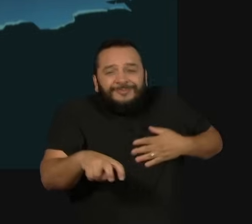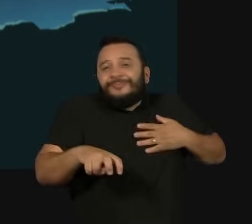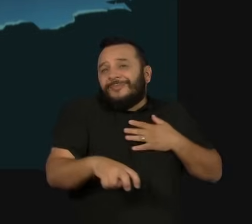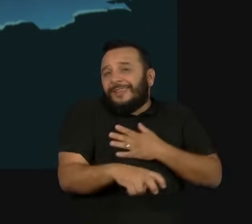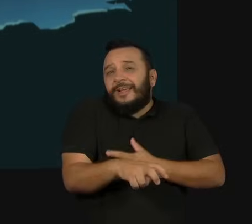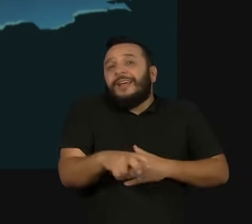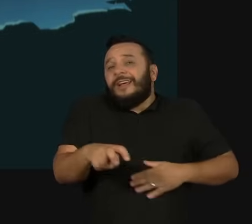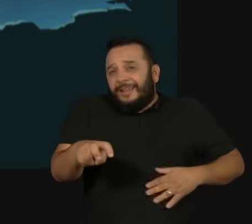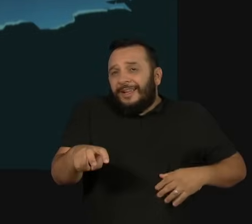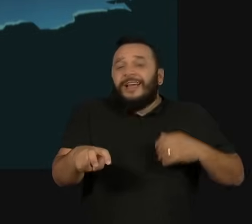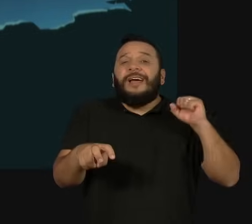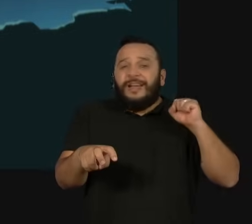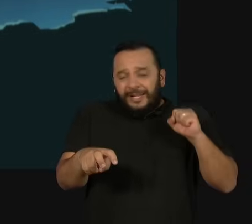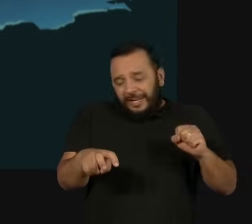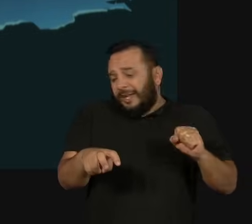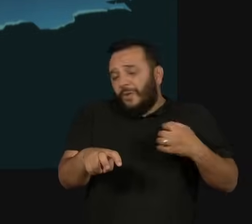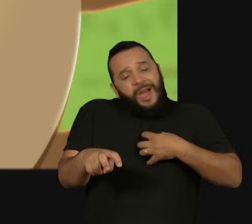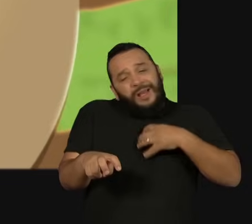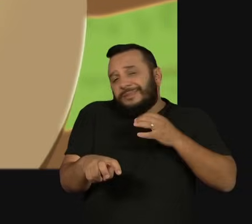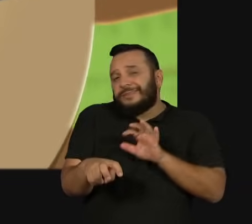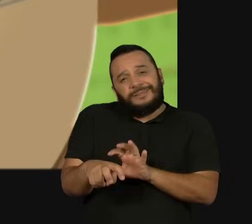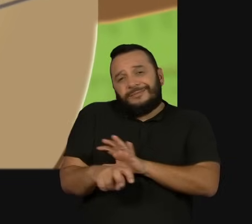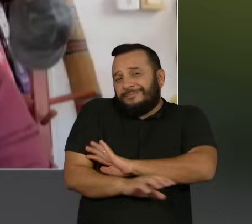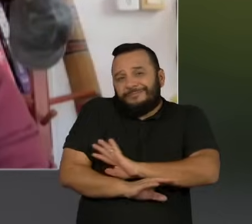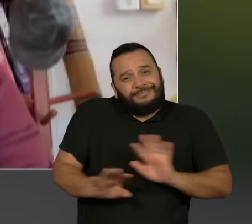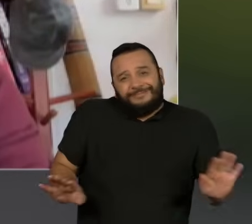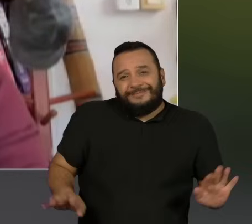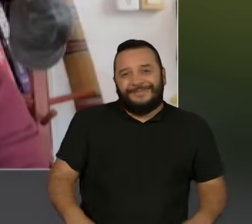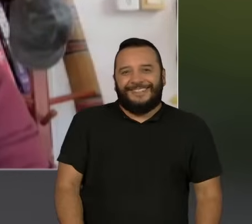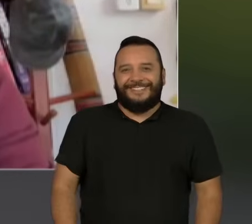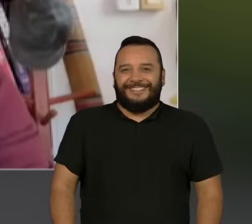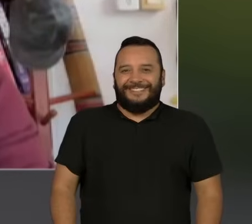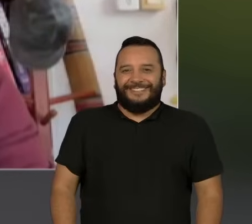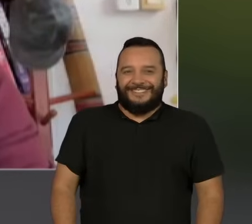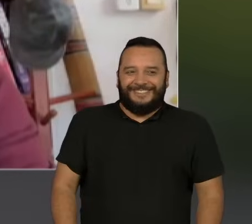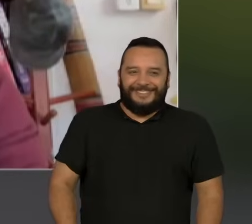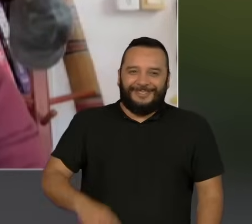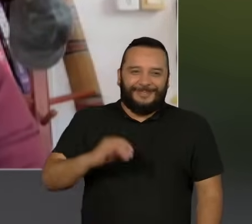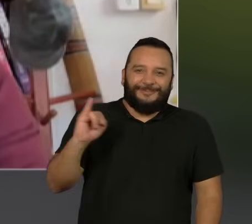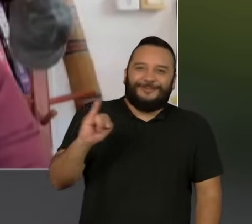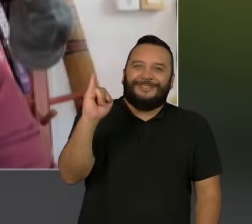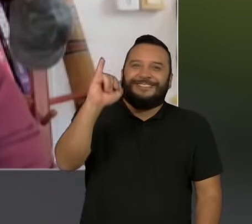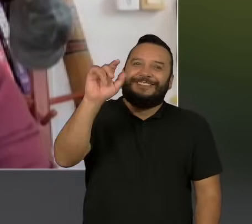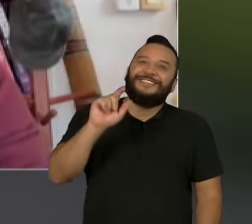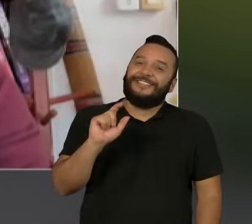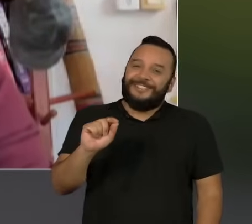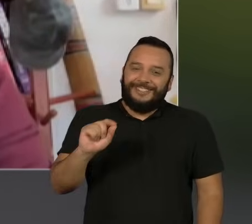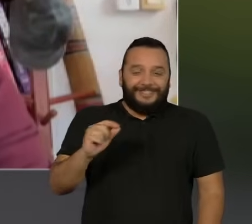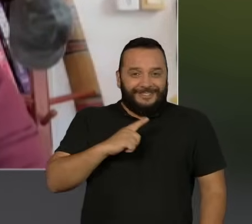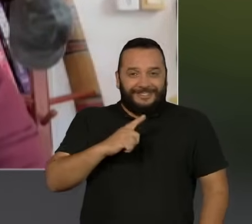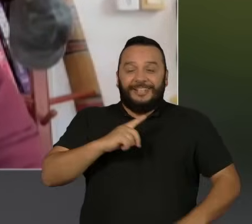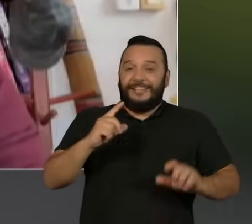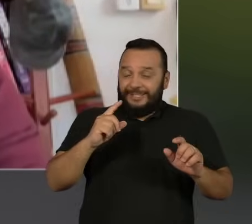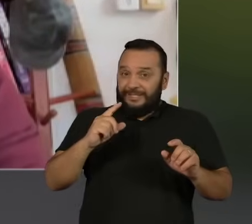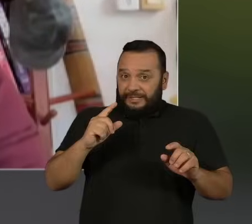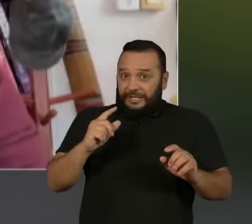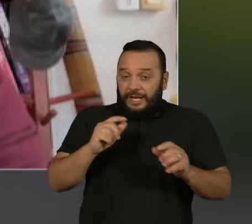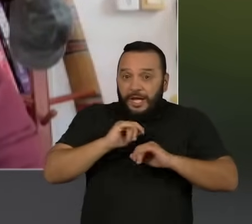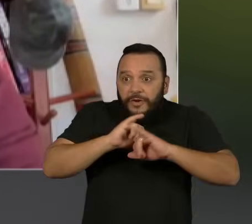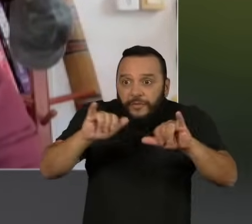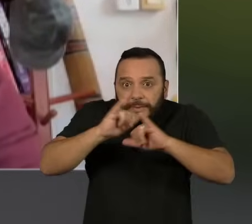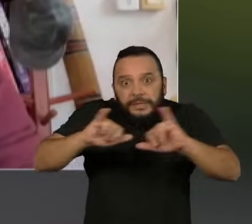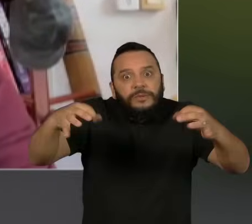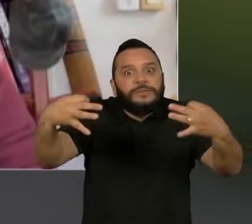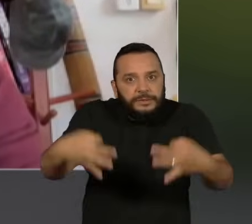posso falar que sou assim. Então, eu acho essencial a gente não tá dando informações erradas. Ao